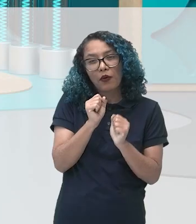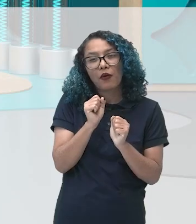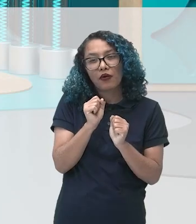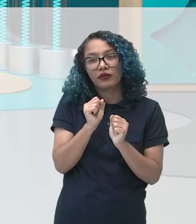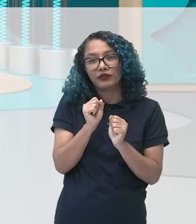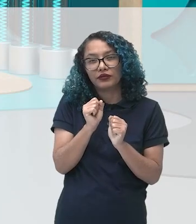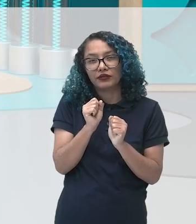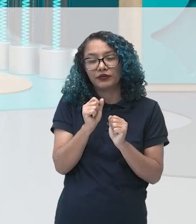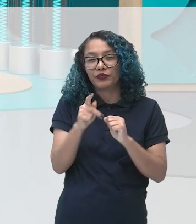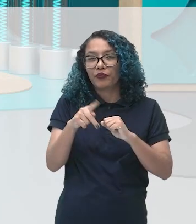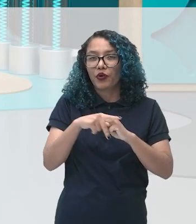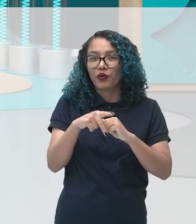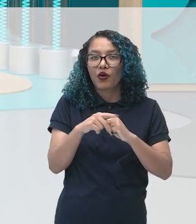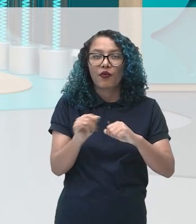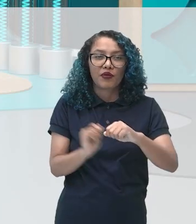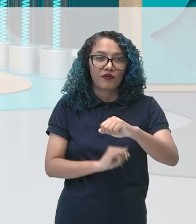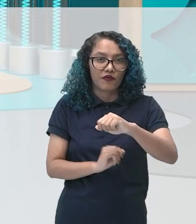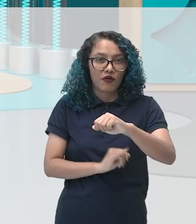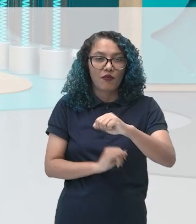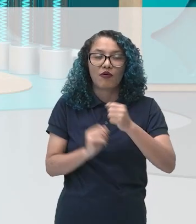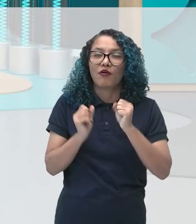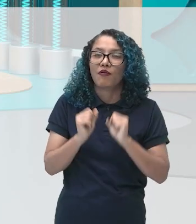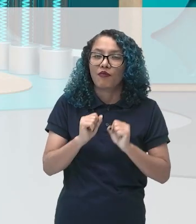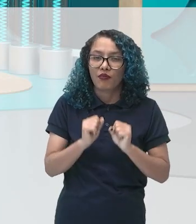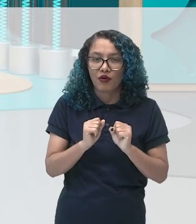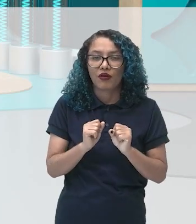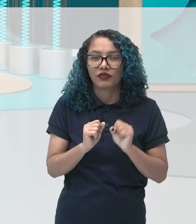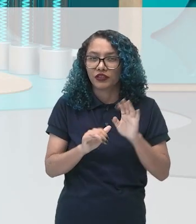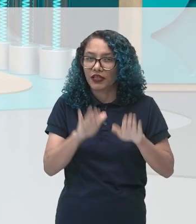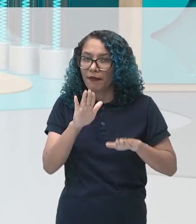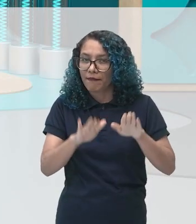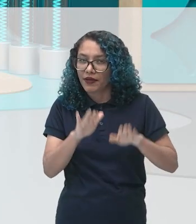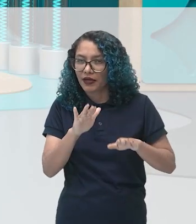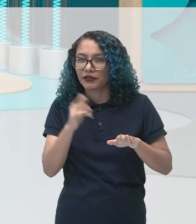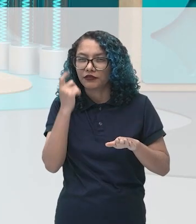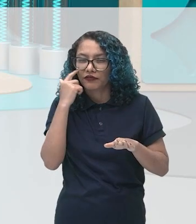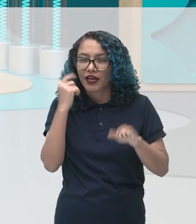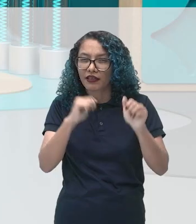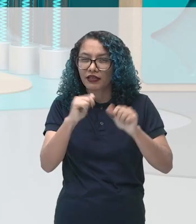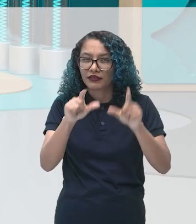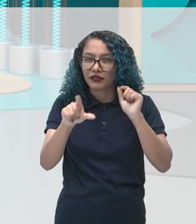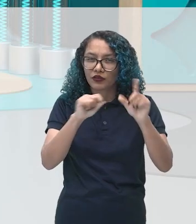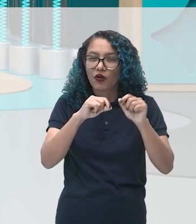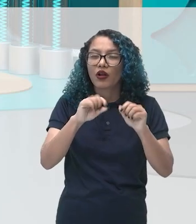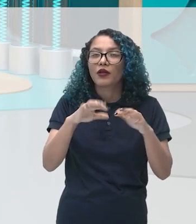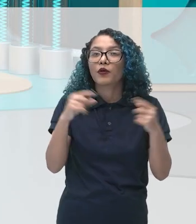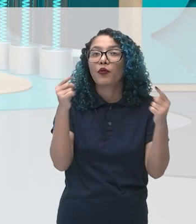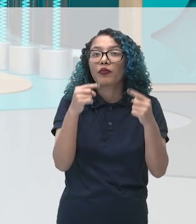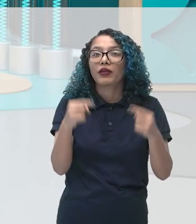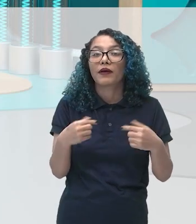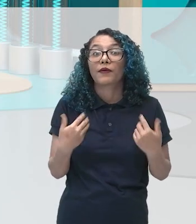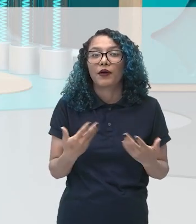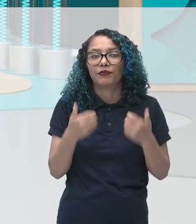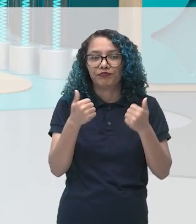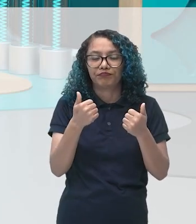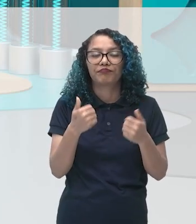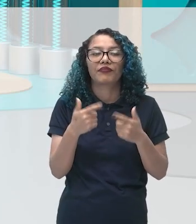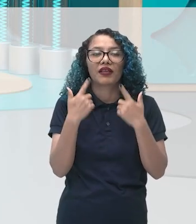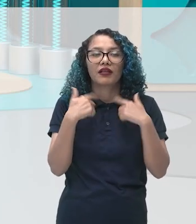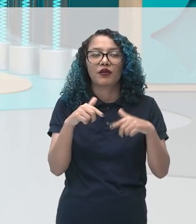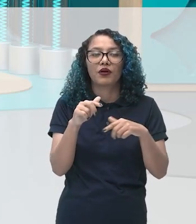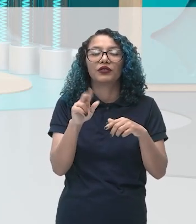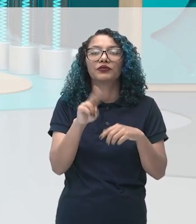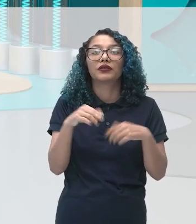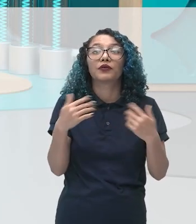um tratamento mais informal, né? Você vai graduando. A linguagem utilizada, utilizou-se a linguagem